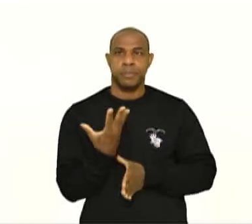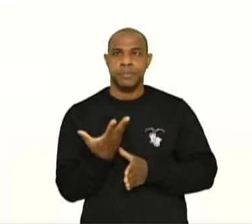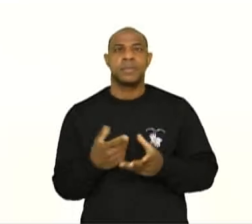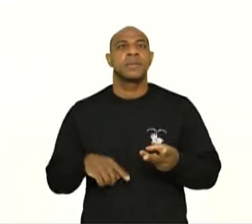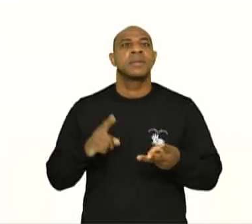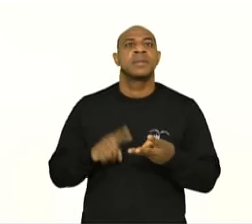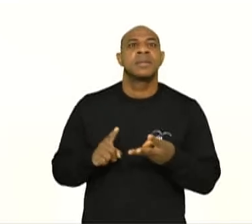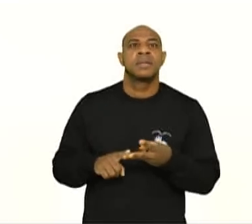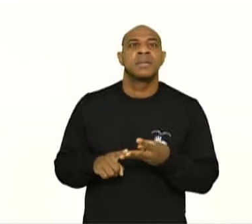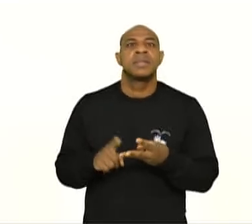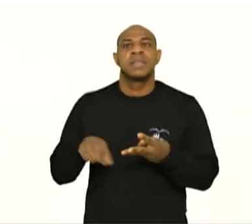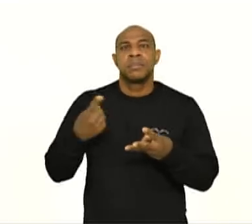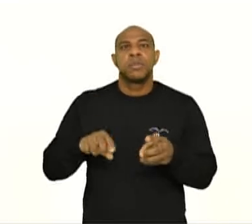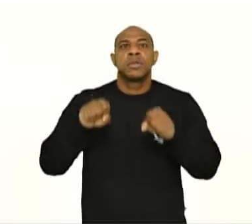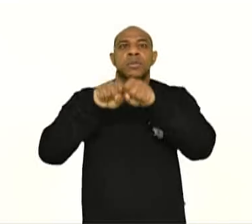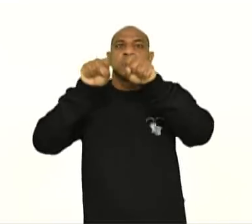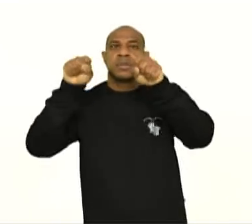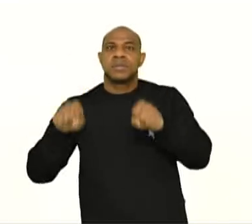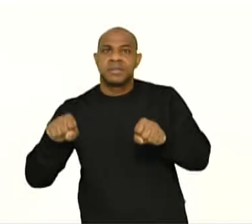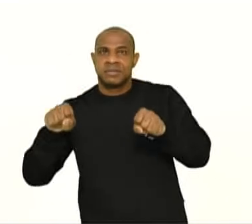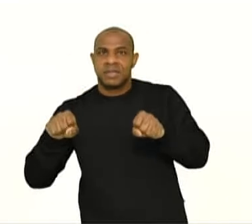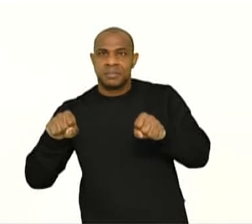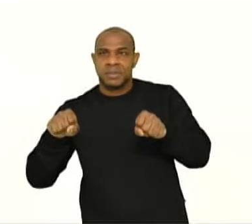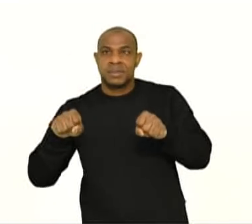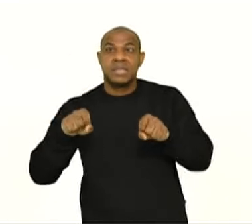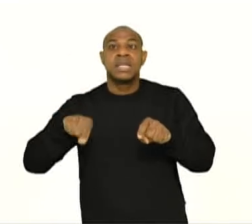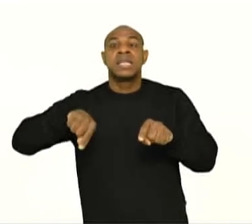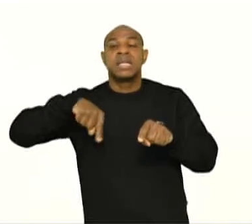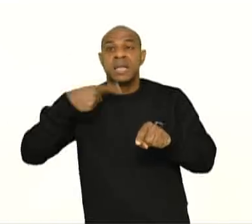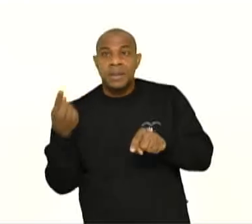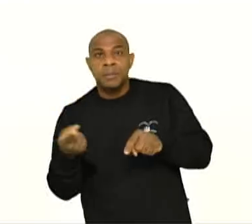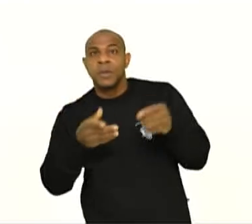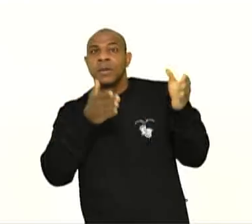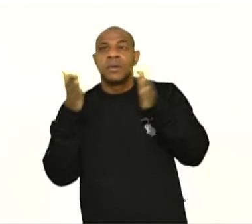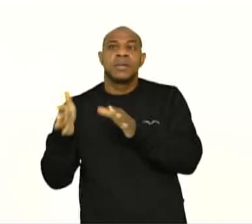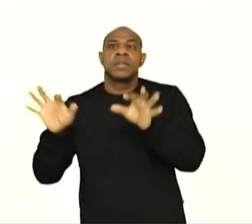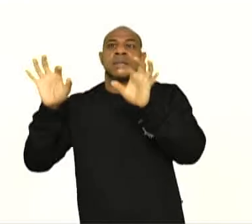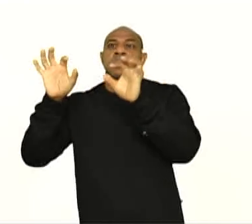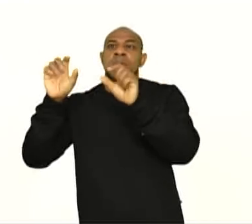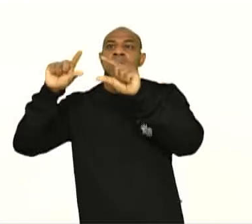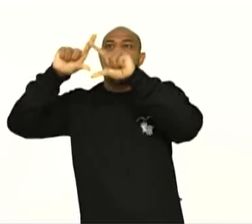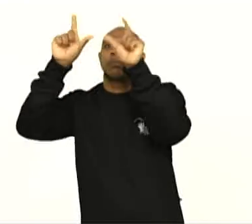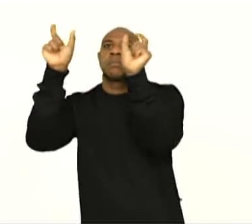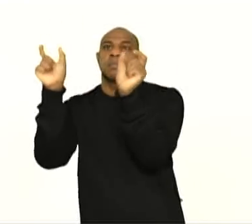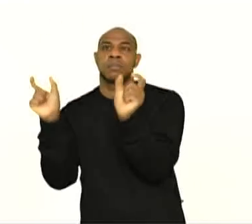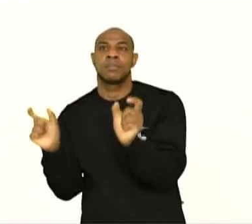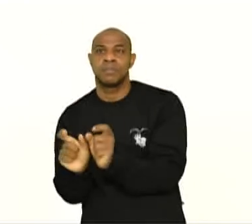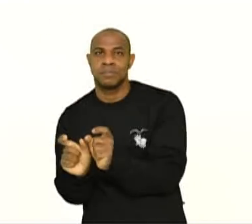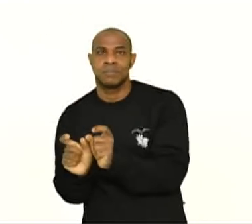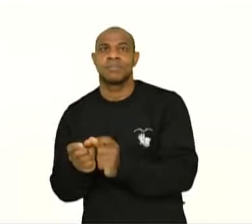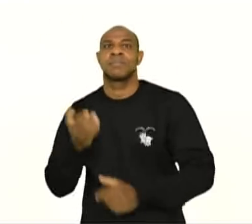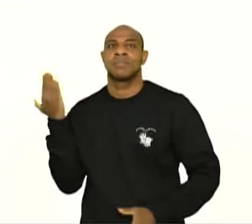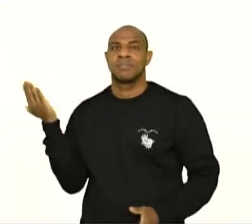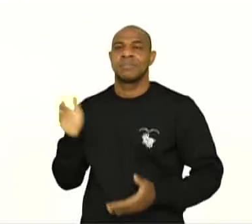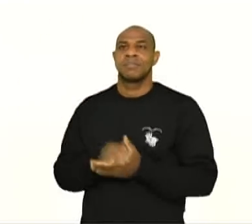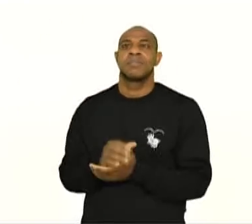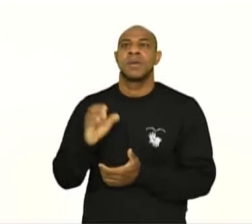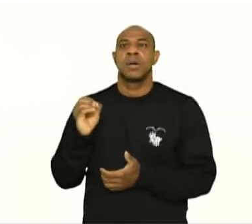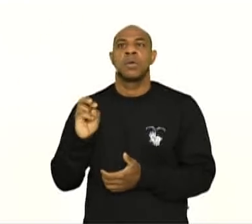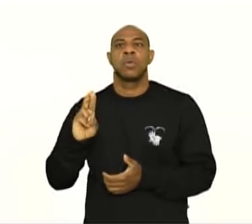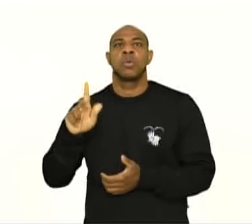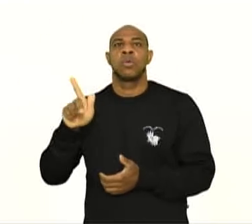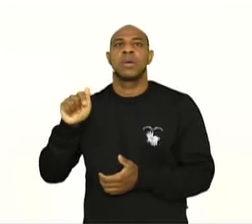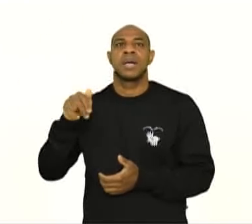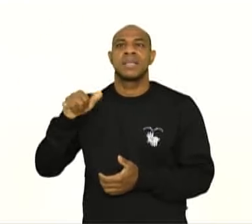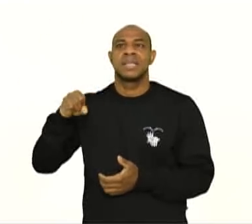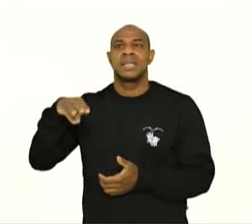de órgãos vai formar aquilo que a gente chamou de sistema, e os sistemas, o conjunto deles vai formar aquilo que a gente chamou de organismo.